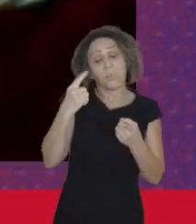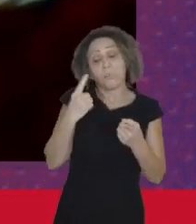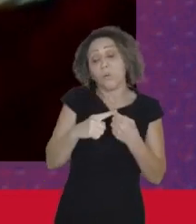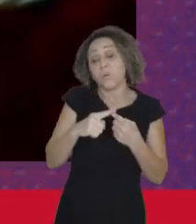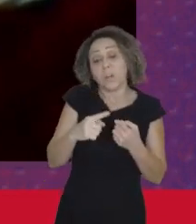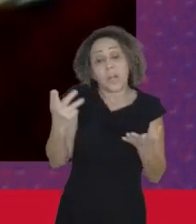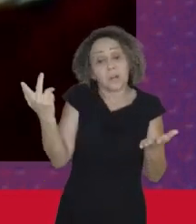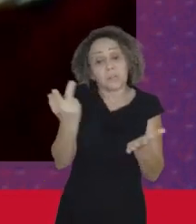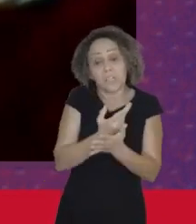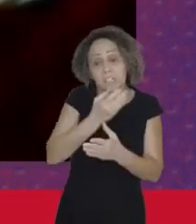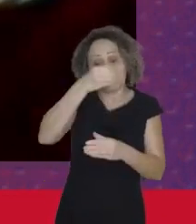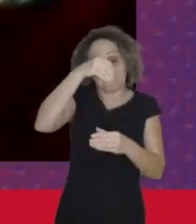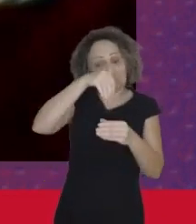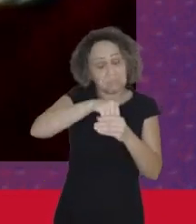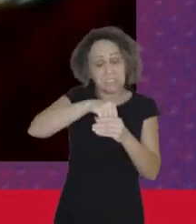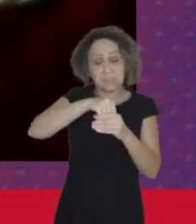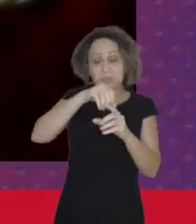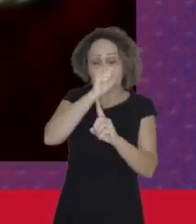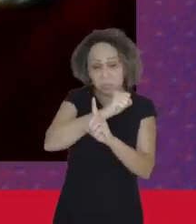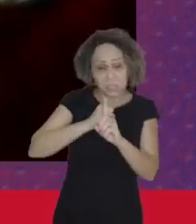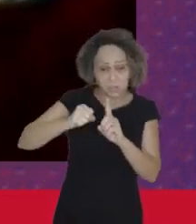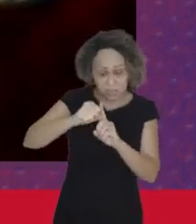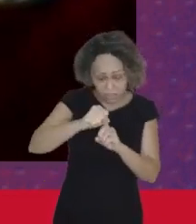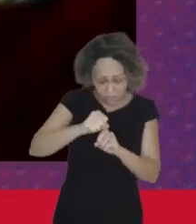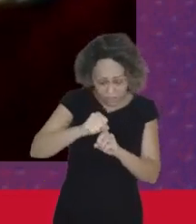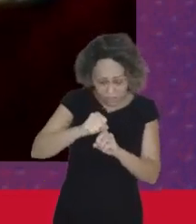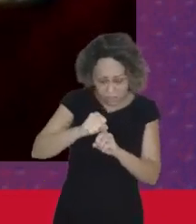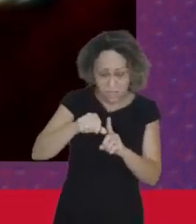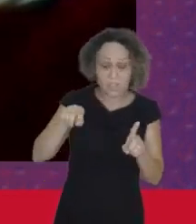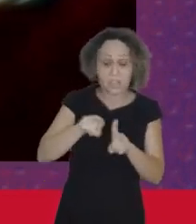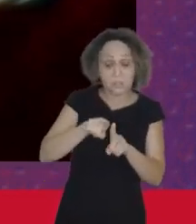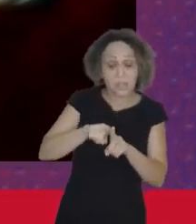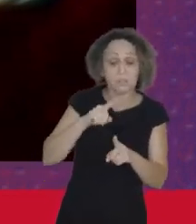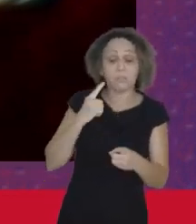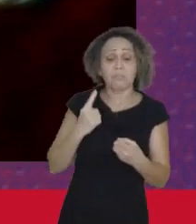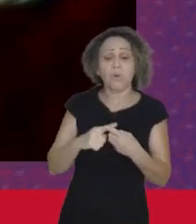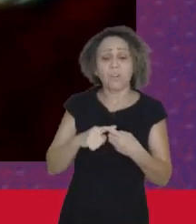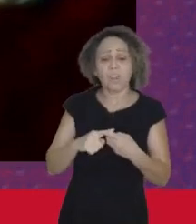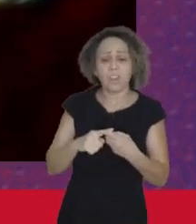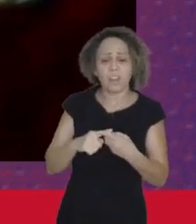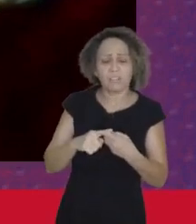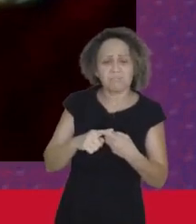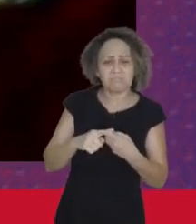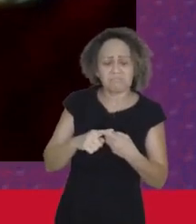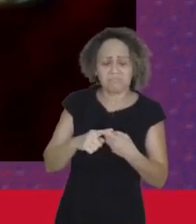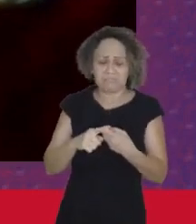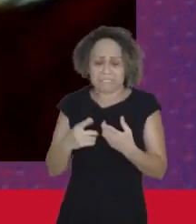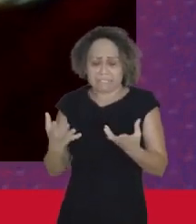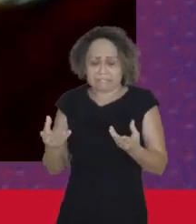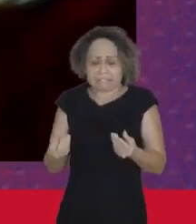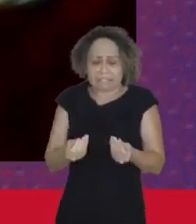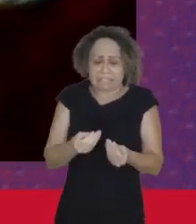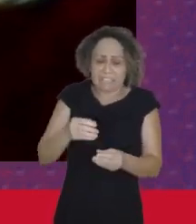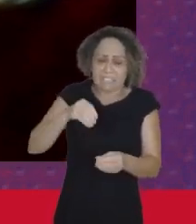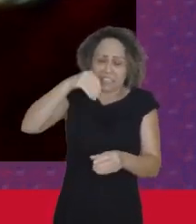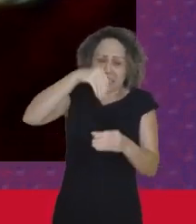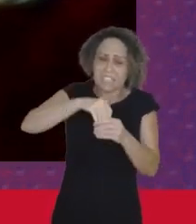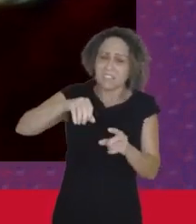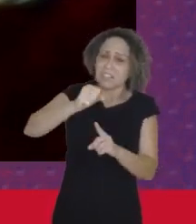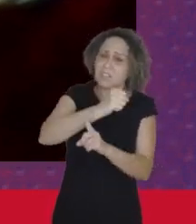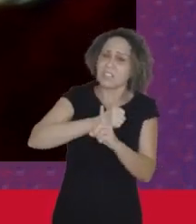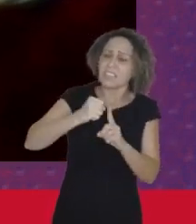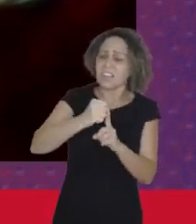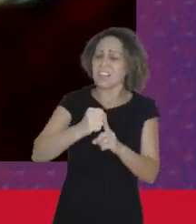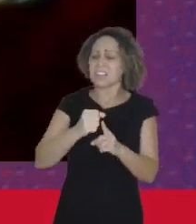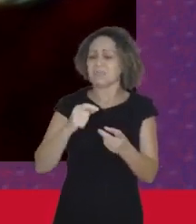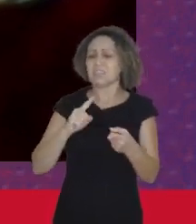sociais e também porque ela interfere nas relações sociais, através do preconceito, do